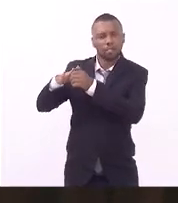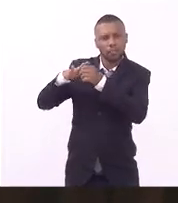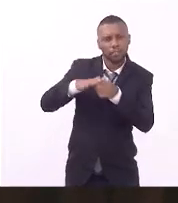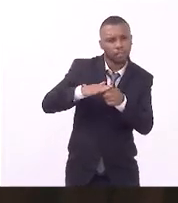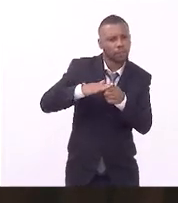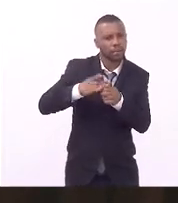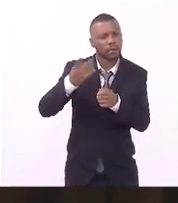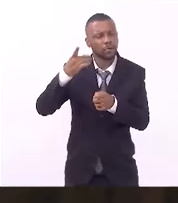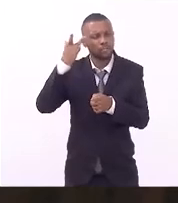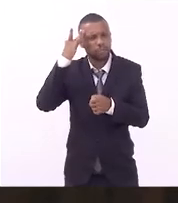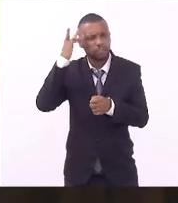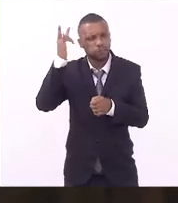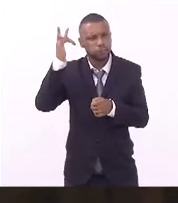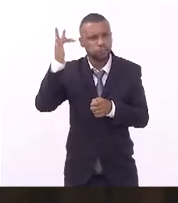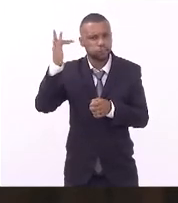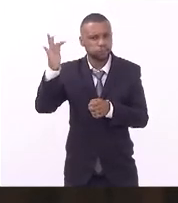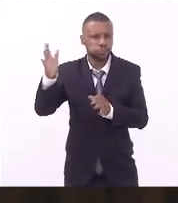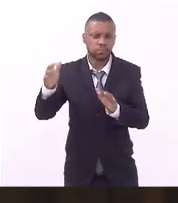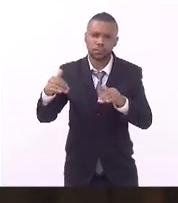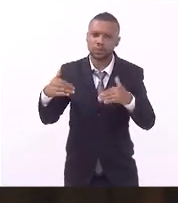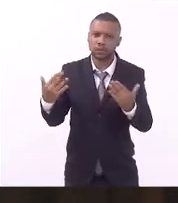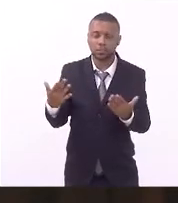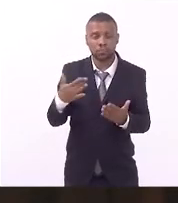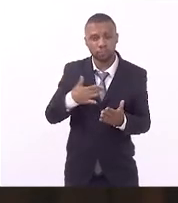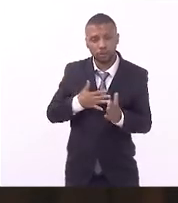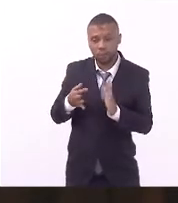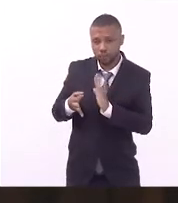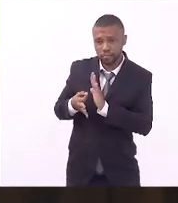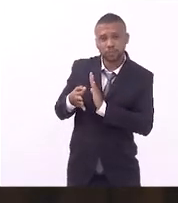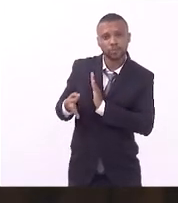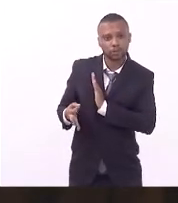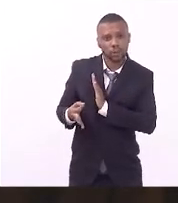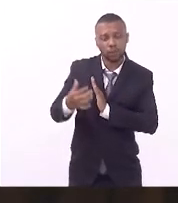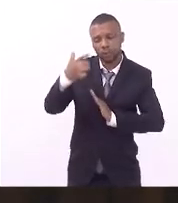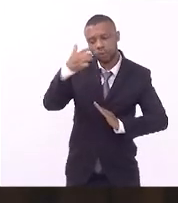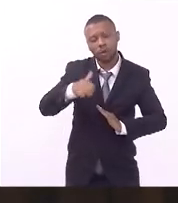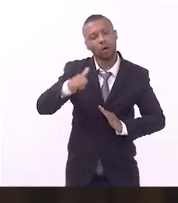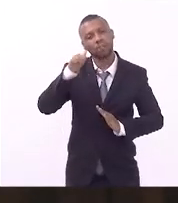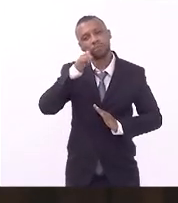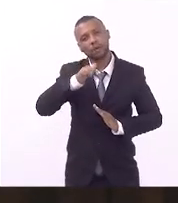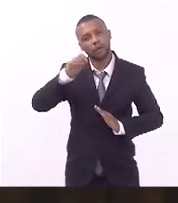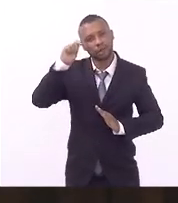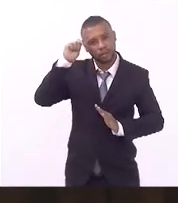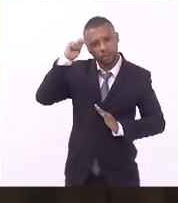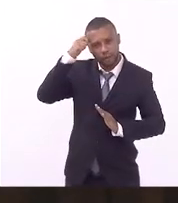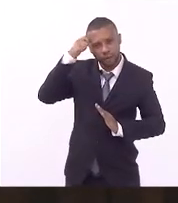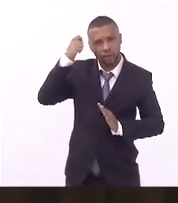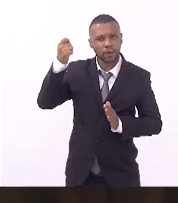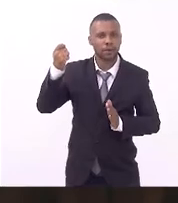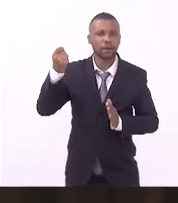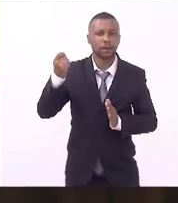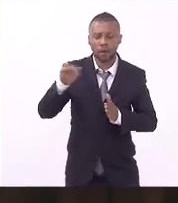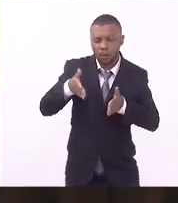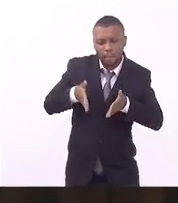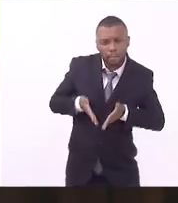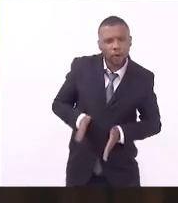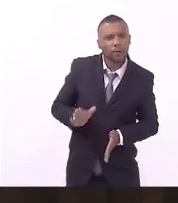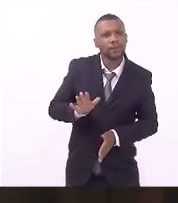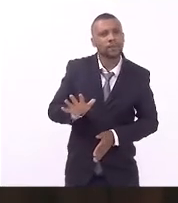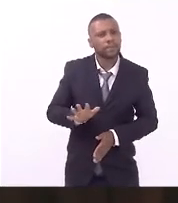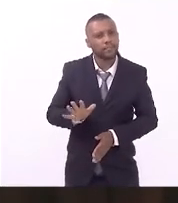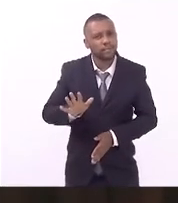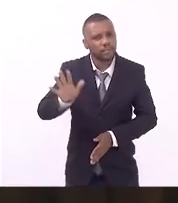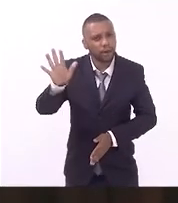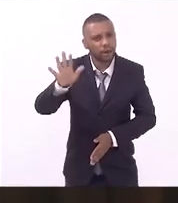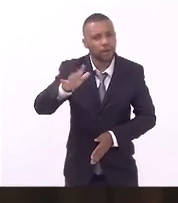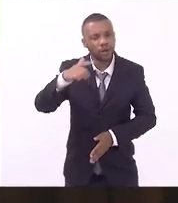cotidianamente. Então, para mim, como mulher negra, cria de favela,